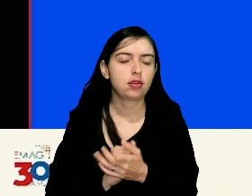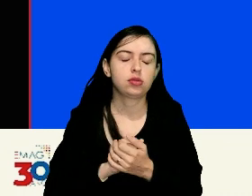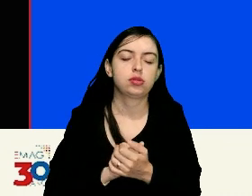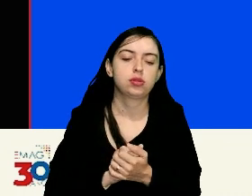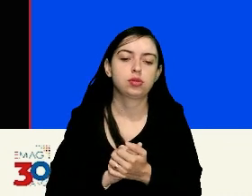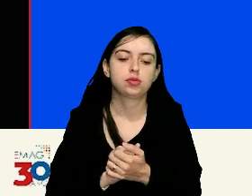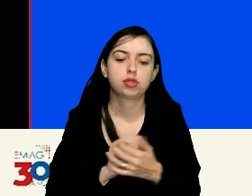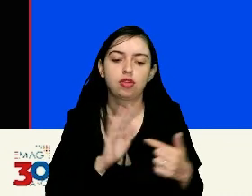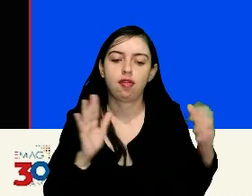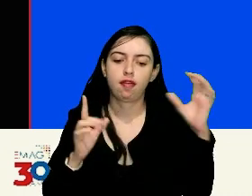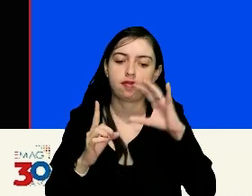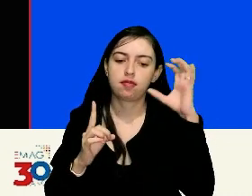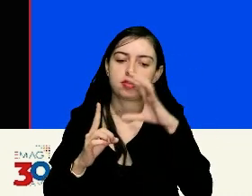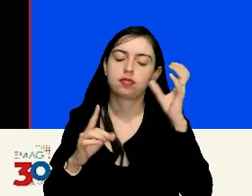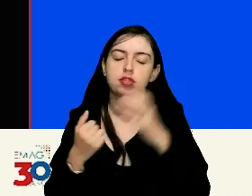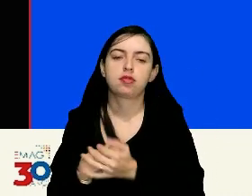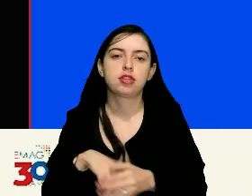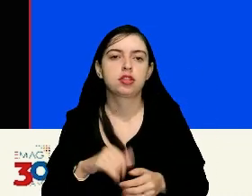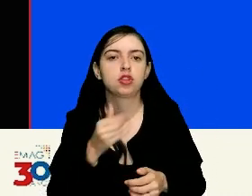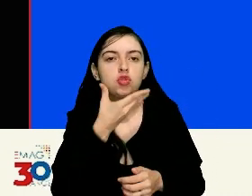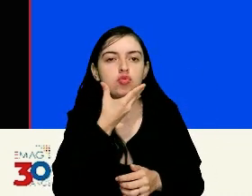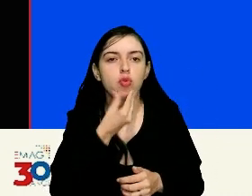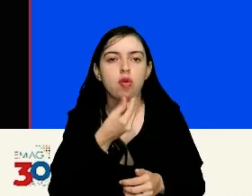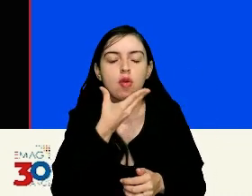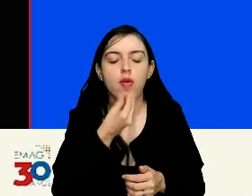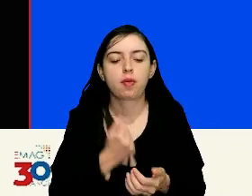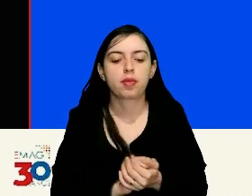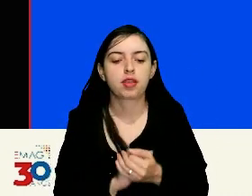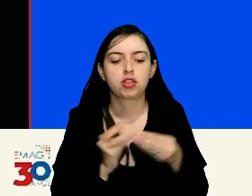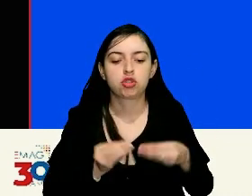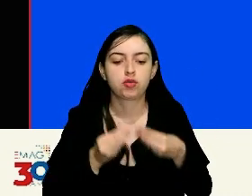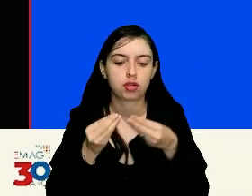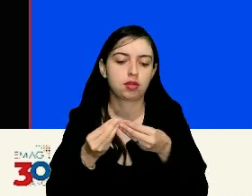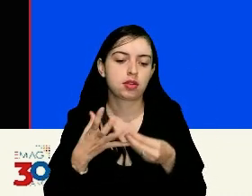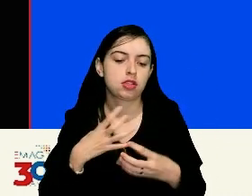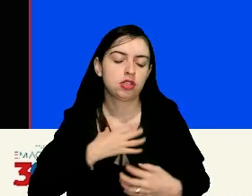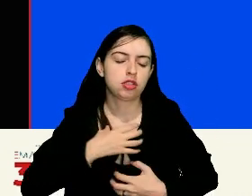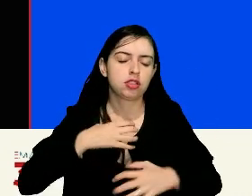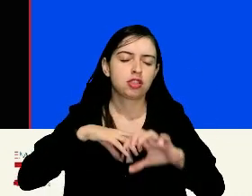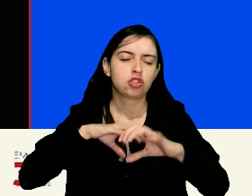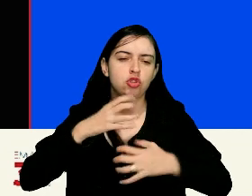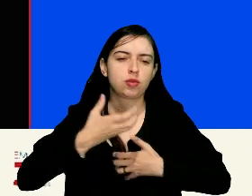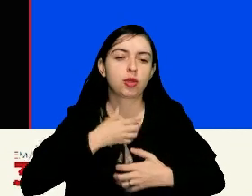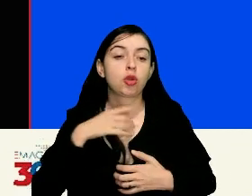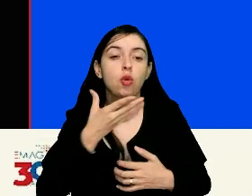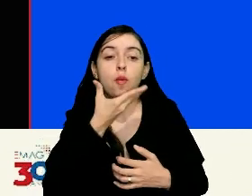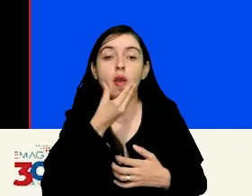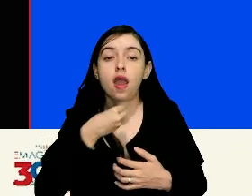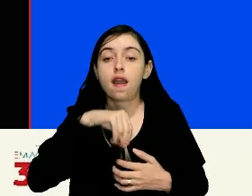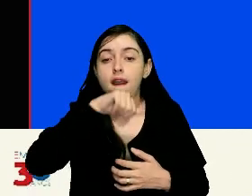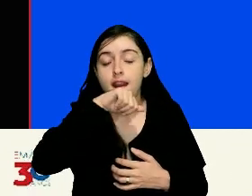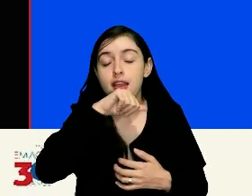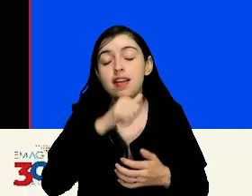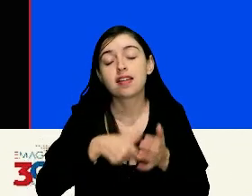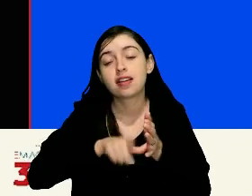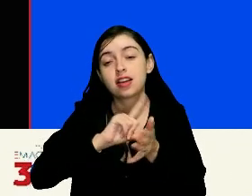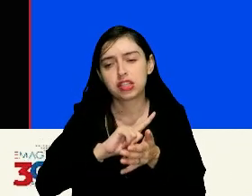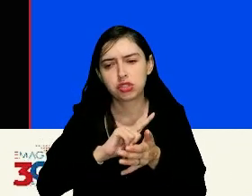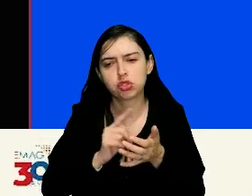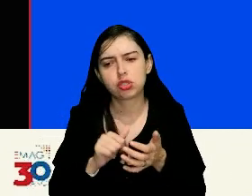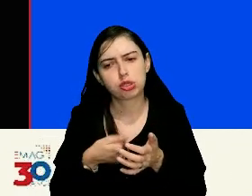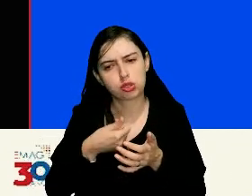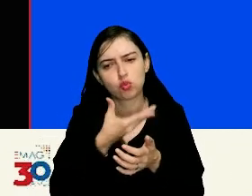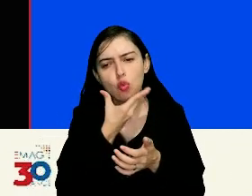performance da nossa masculinidade e isso influencia na nossa paternidade, porque antes de ser pais, né, nós somos homens e a forma que a gente performa a